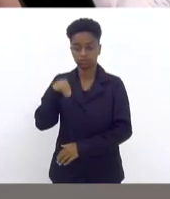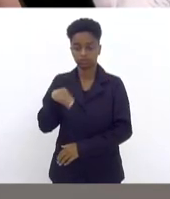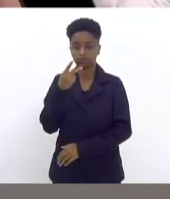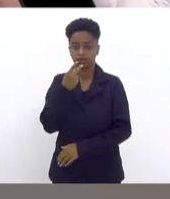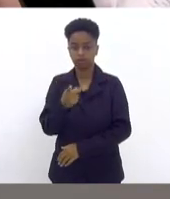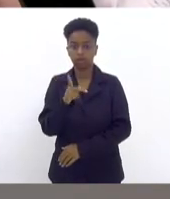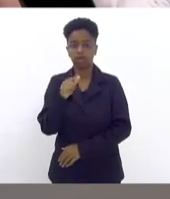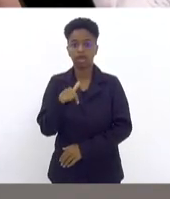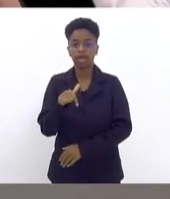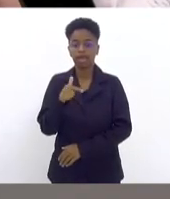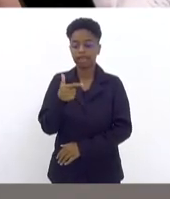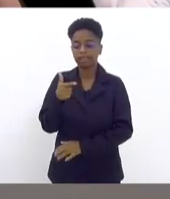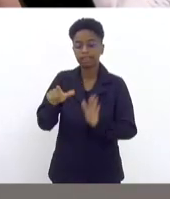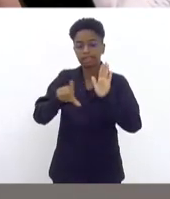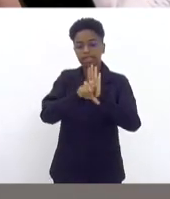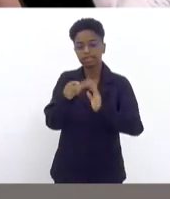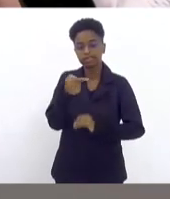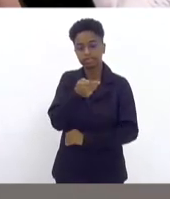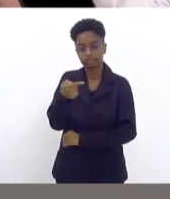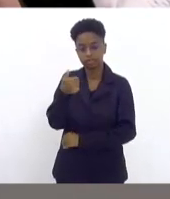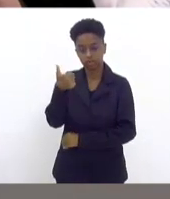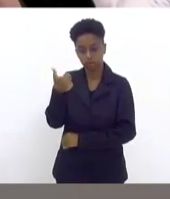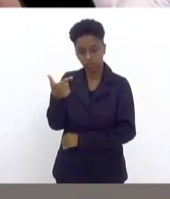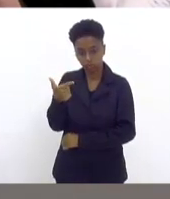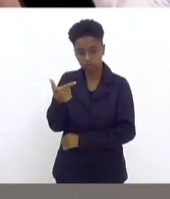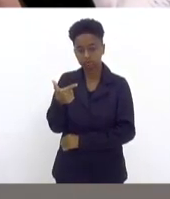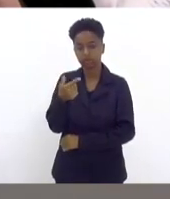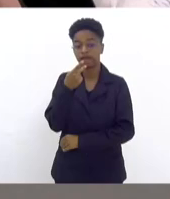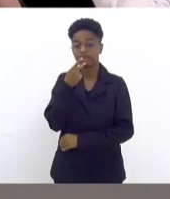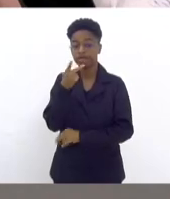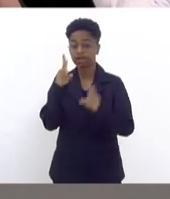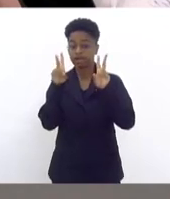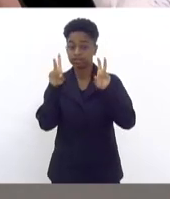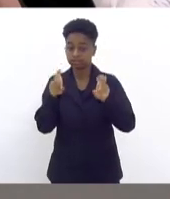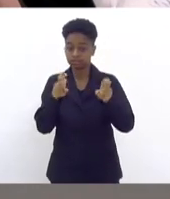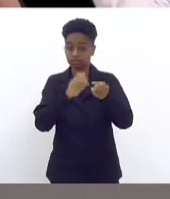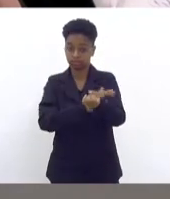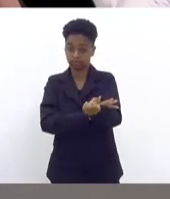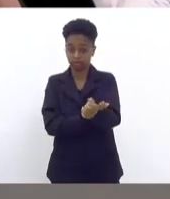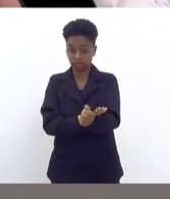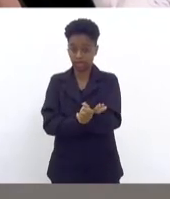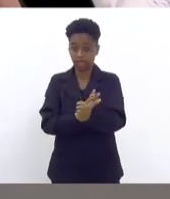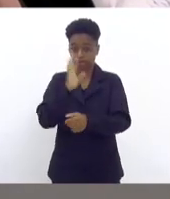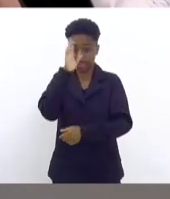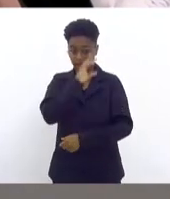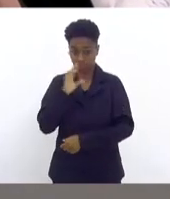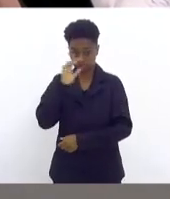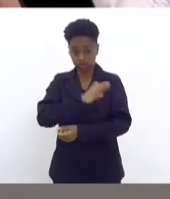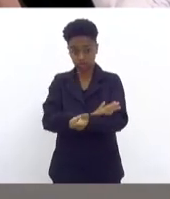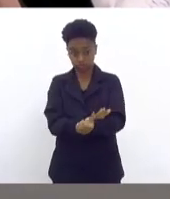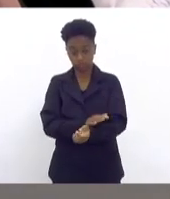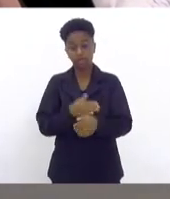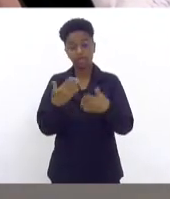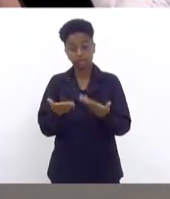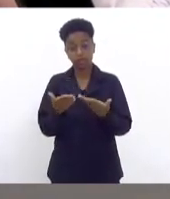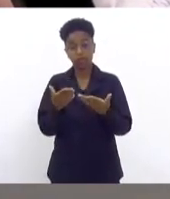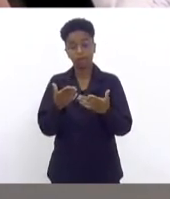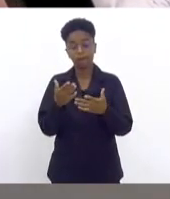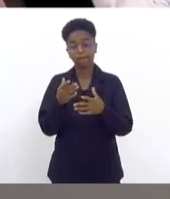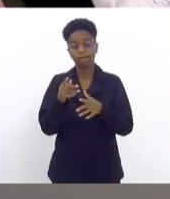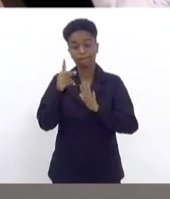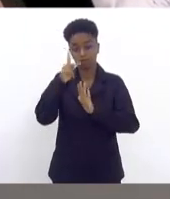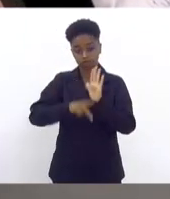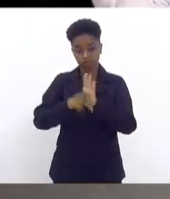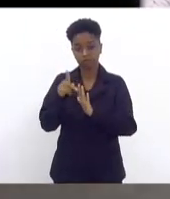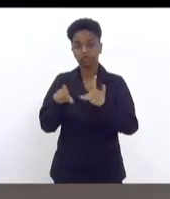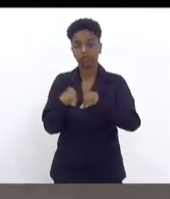lei 7712, ela fala de racismo. E o projeto da deputada Marta Rocha fala